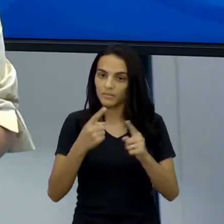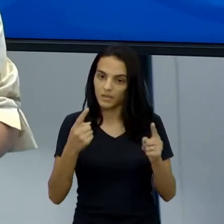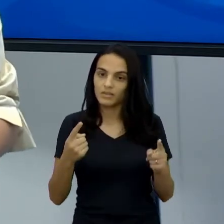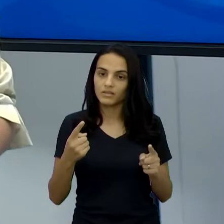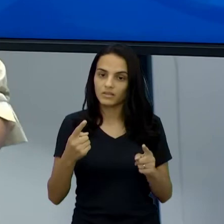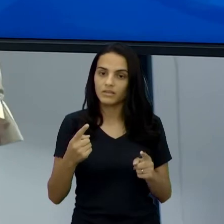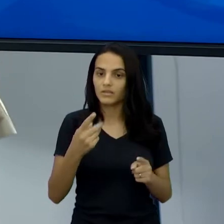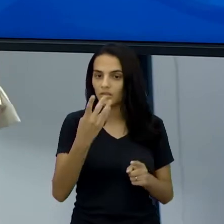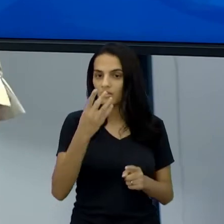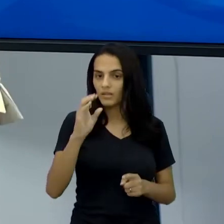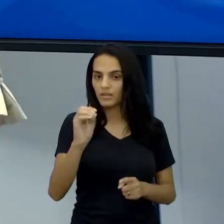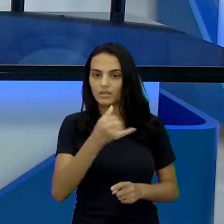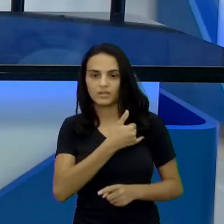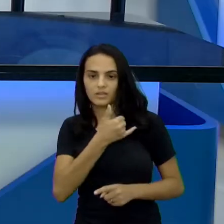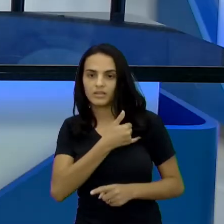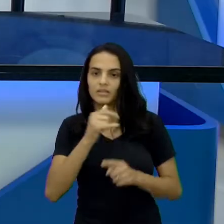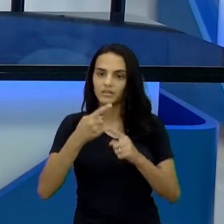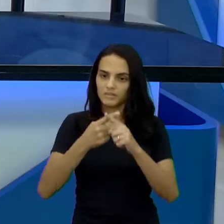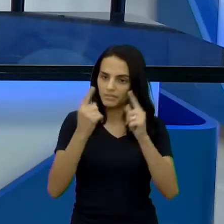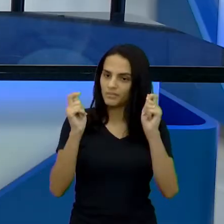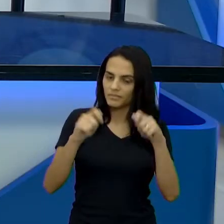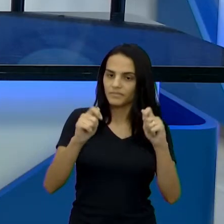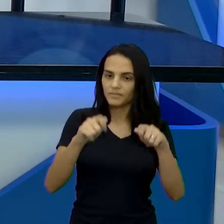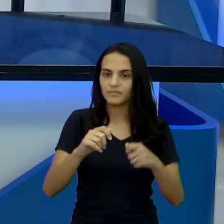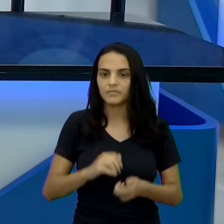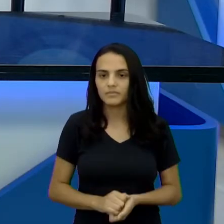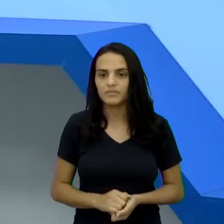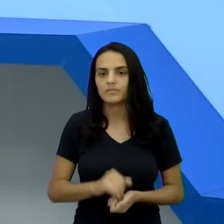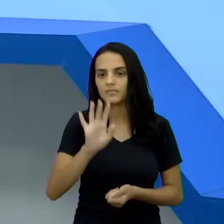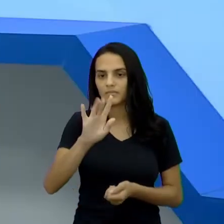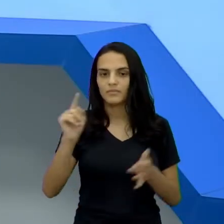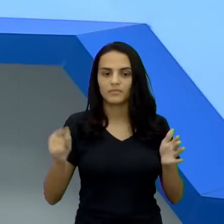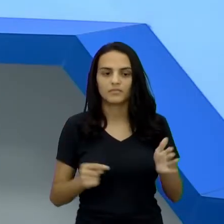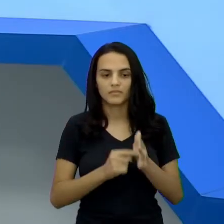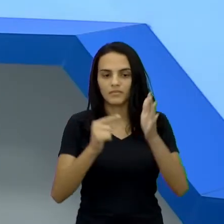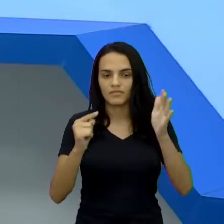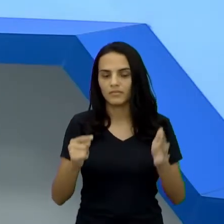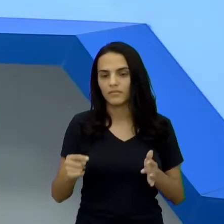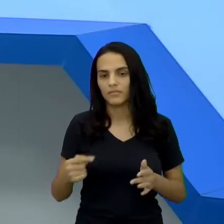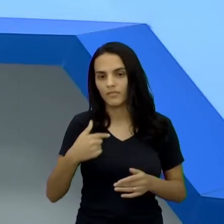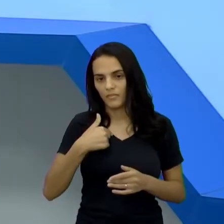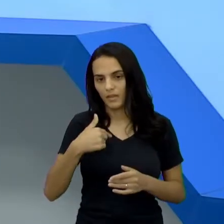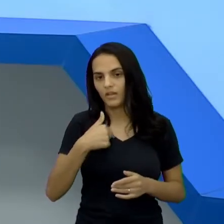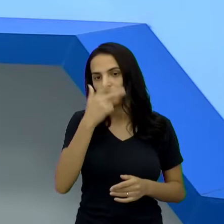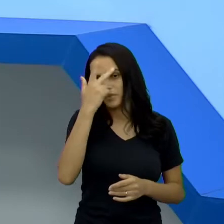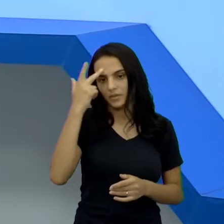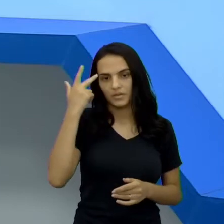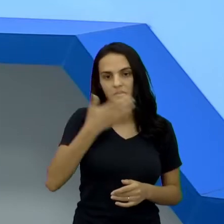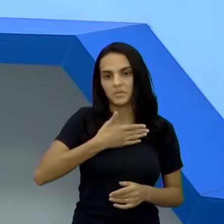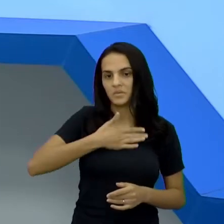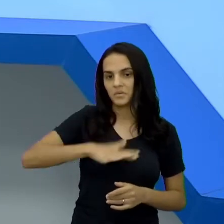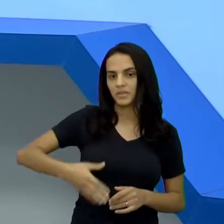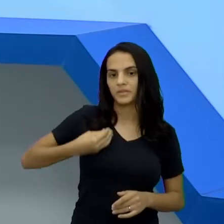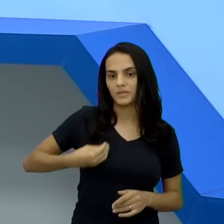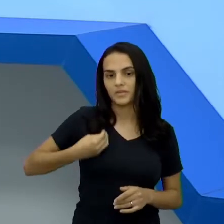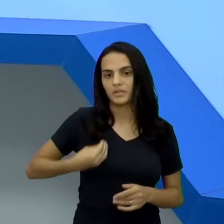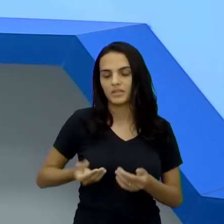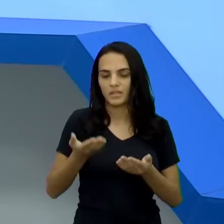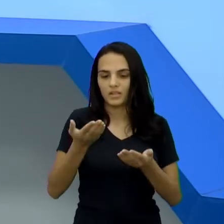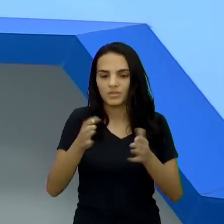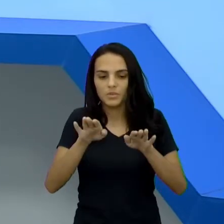chegando aos 40, mas ainda dá tempo. Tá. Eu acho que isso é um ponto que, por exemplo, eu sou uma pessoa que eu não consigo viver sem